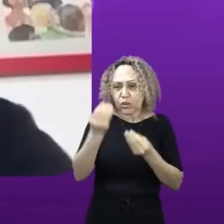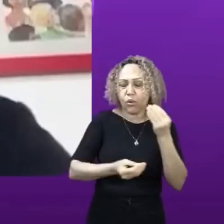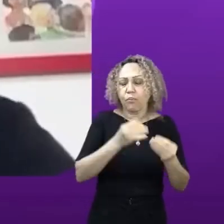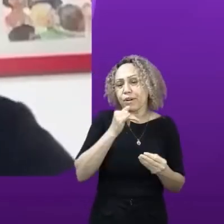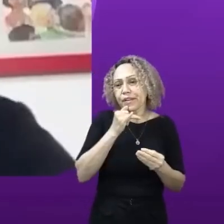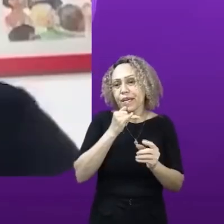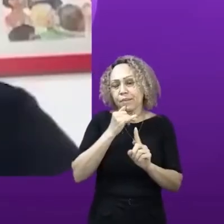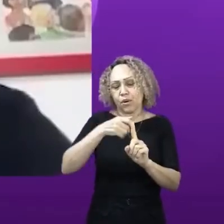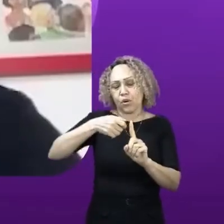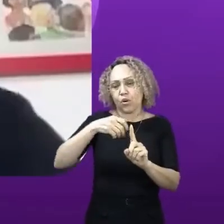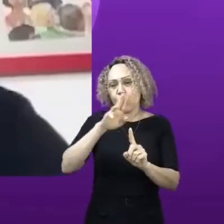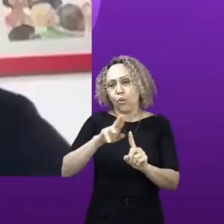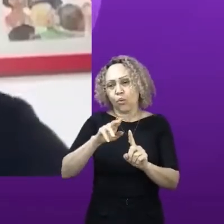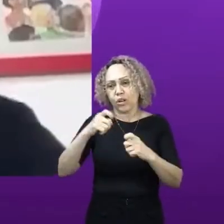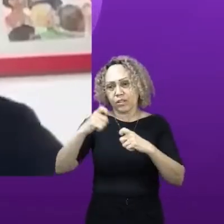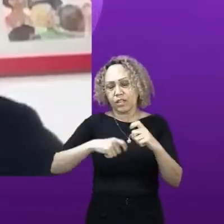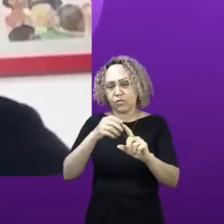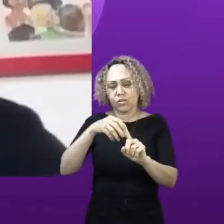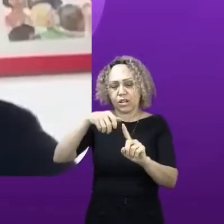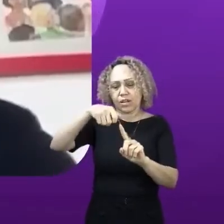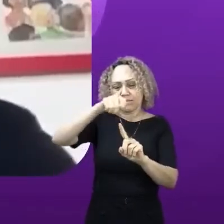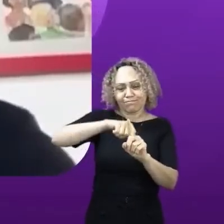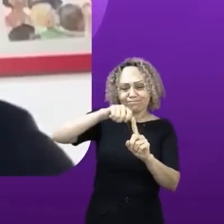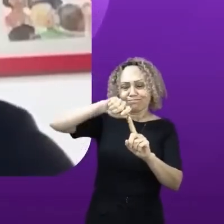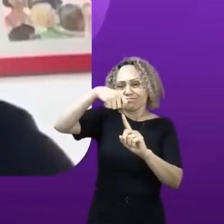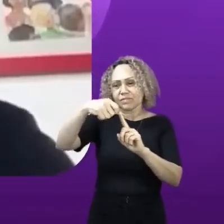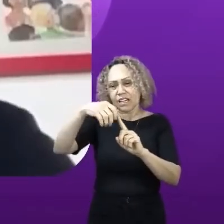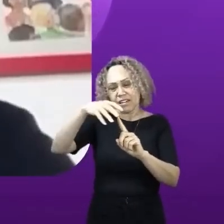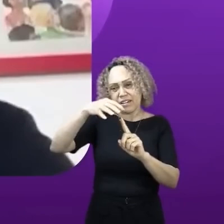preservativos, como pode se cuidar, onde pode achar